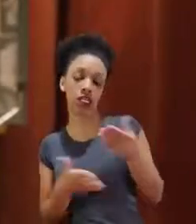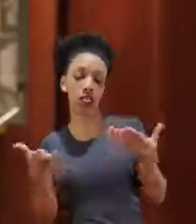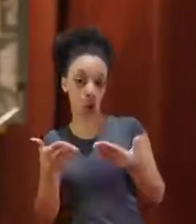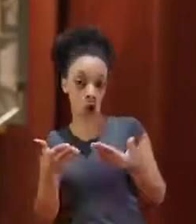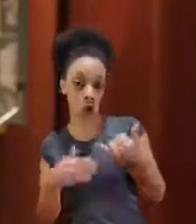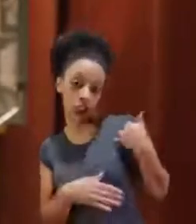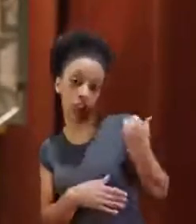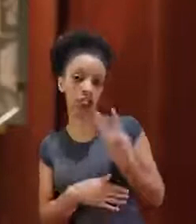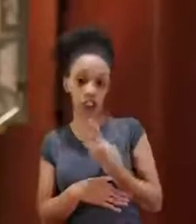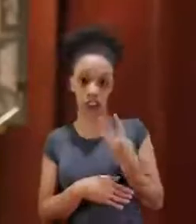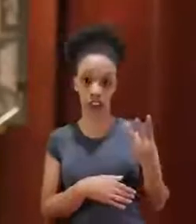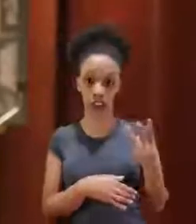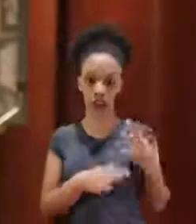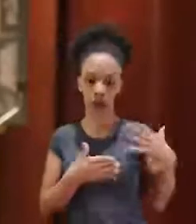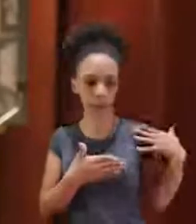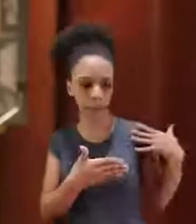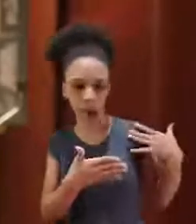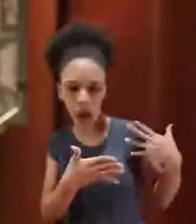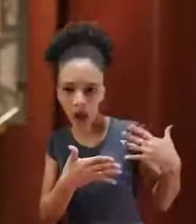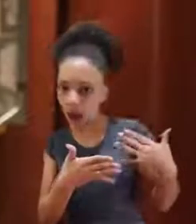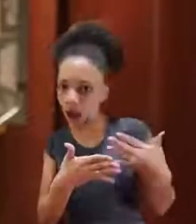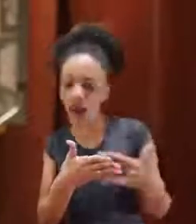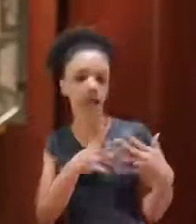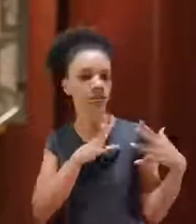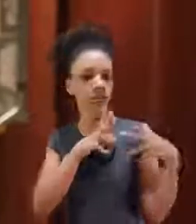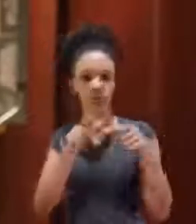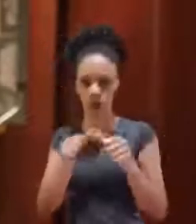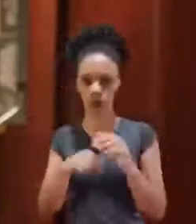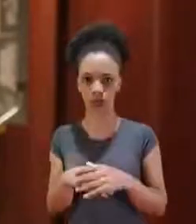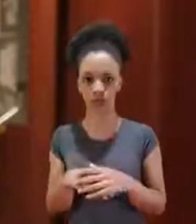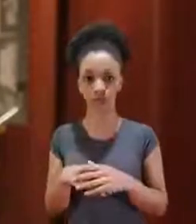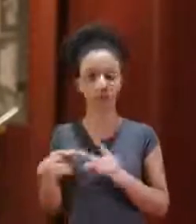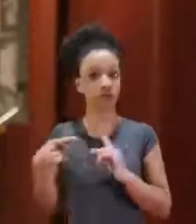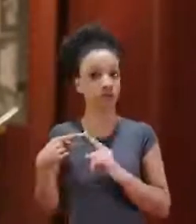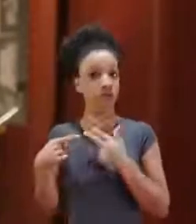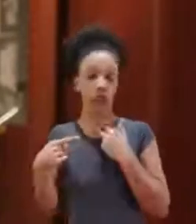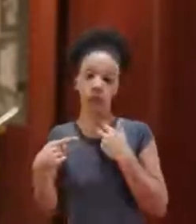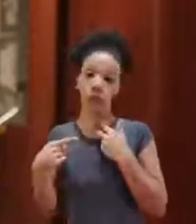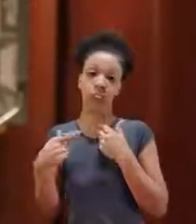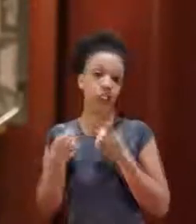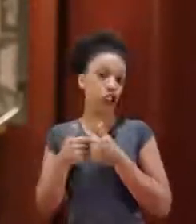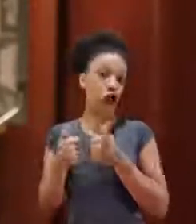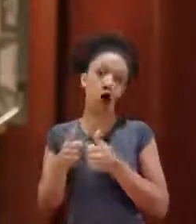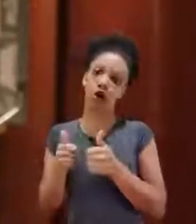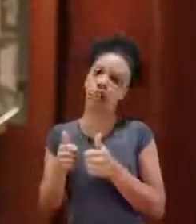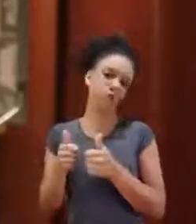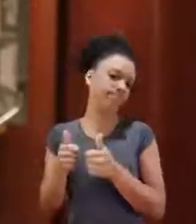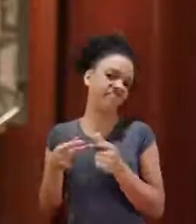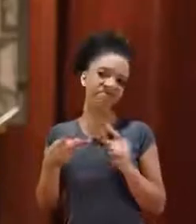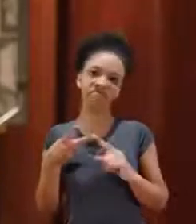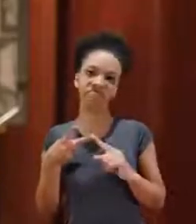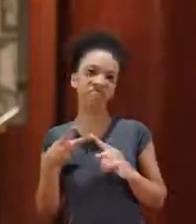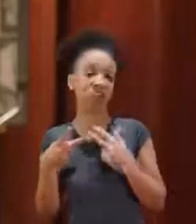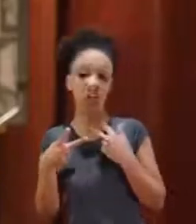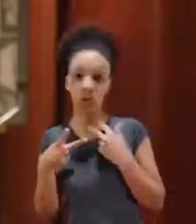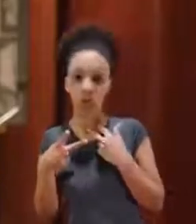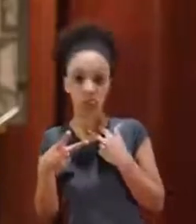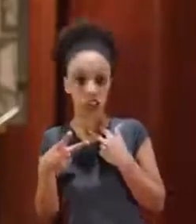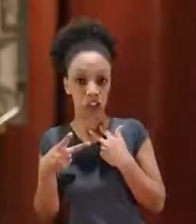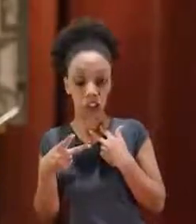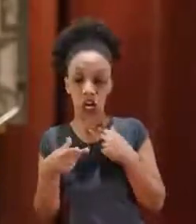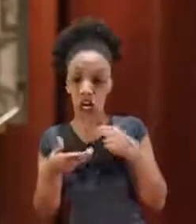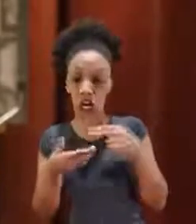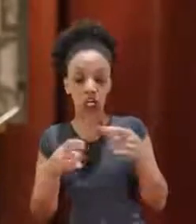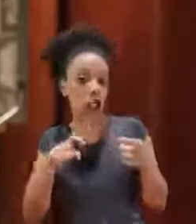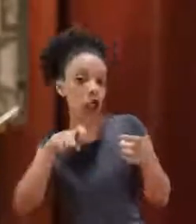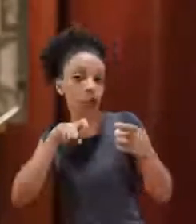33 Então eu peguei toda essa época entendeu Eu peguei a época de não poder andar de ônibus eu peguei é pra gente poder no